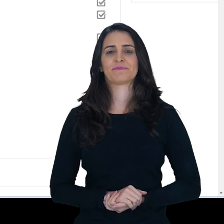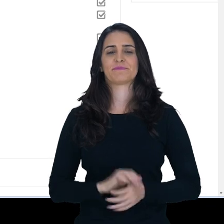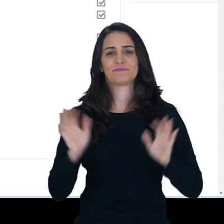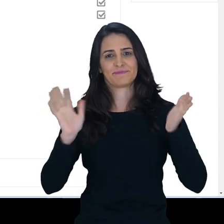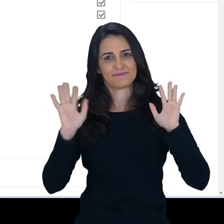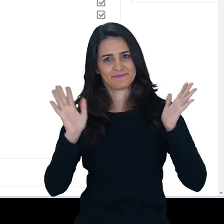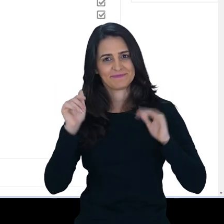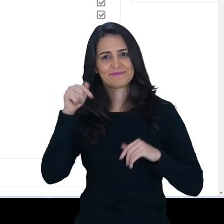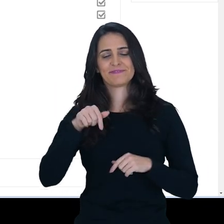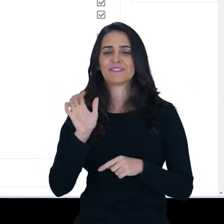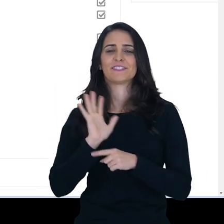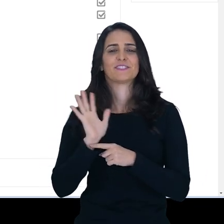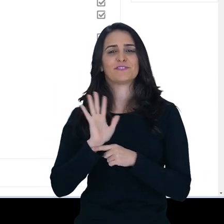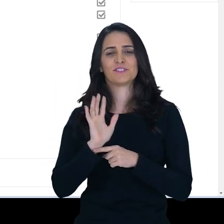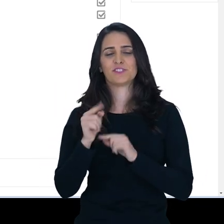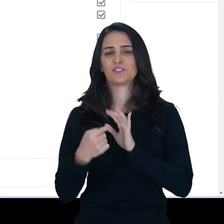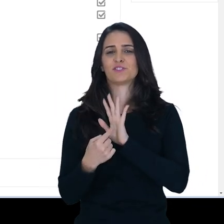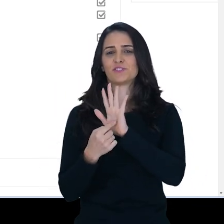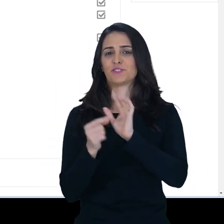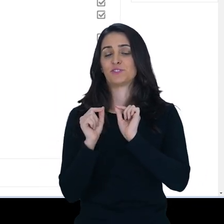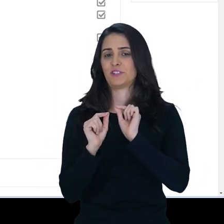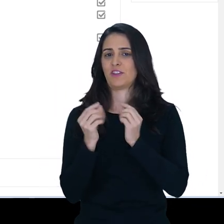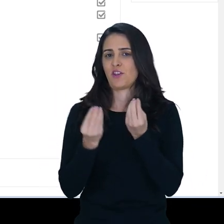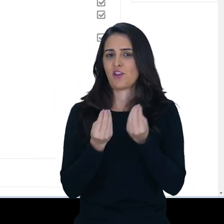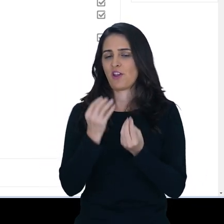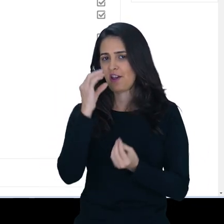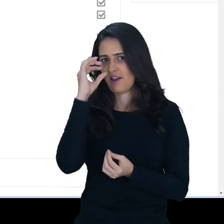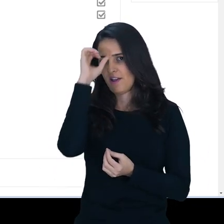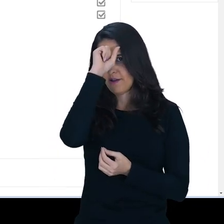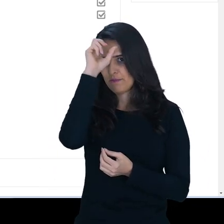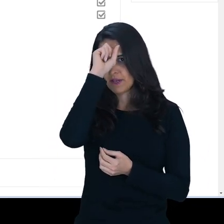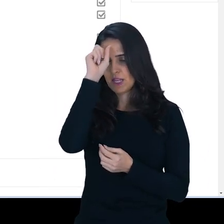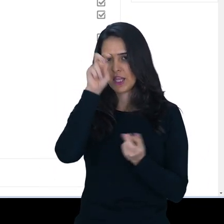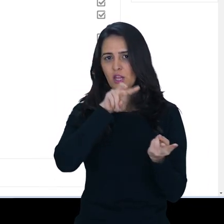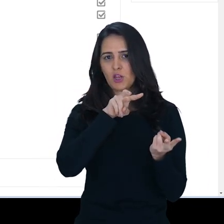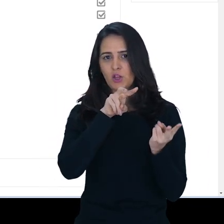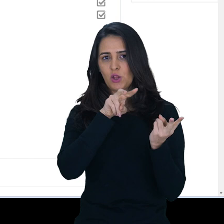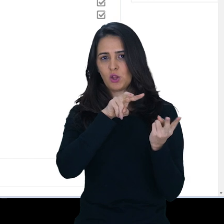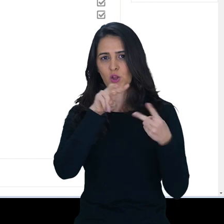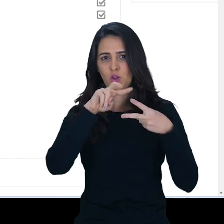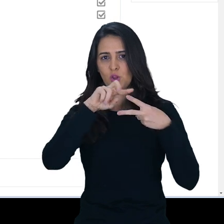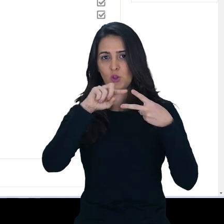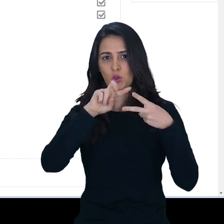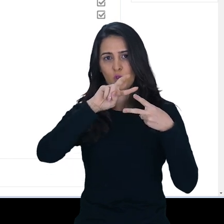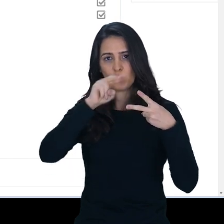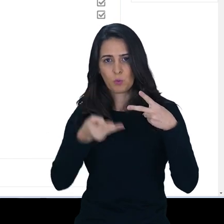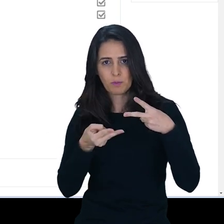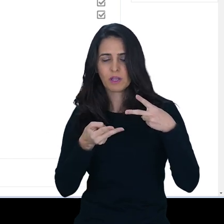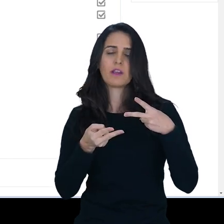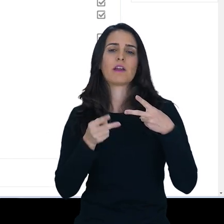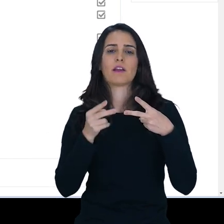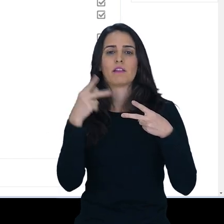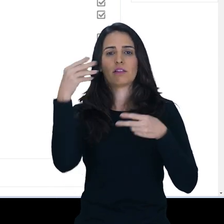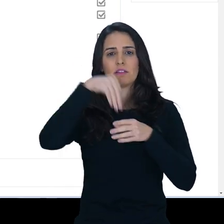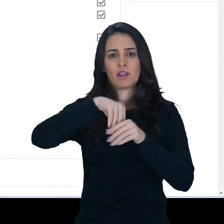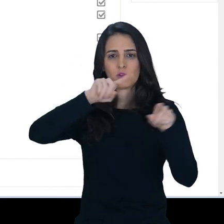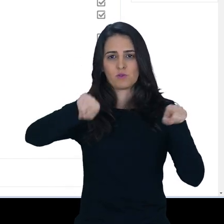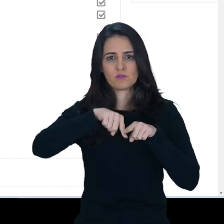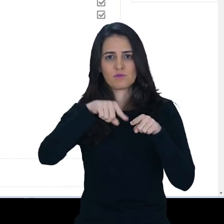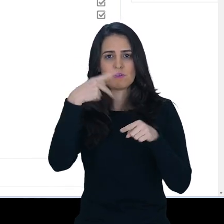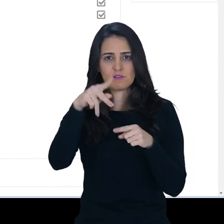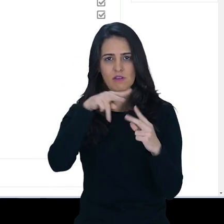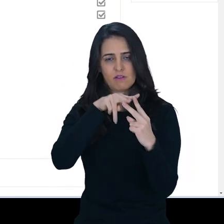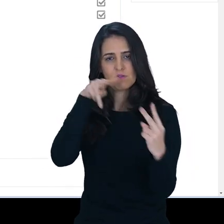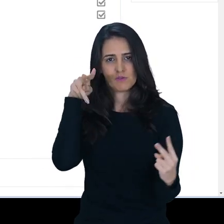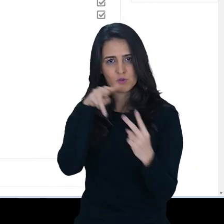Lá nesse tutorial vamos aprender a duplicar recurso ou atividades na sua sala virtual, que é uma